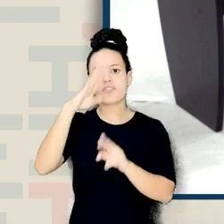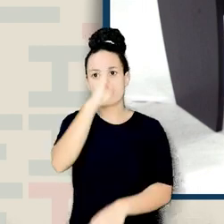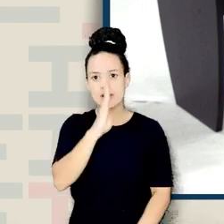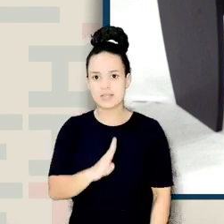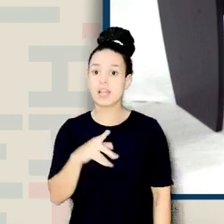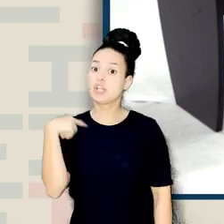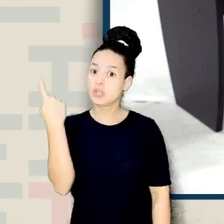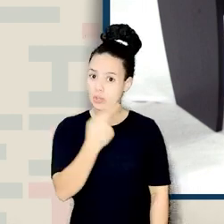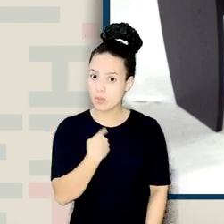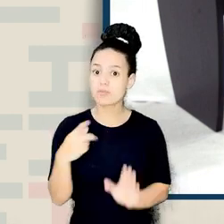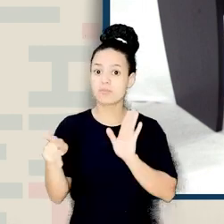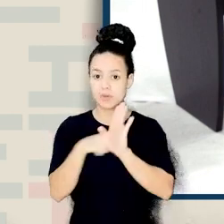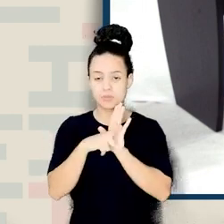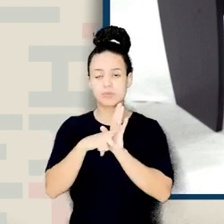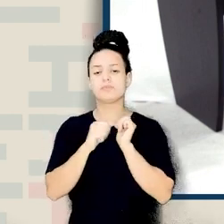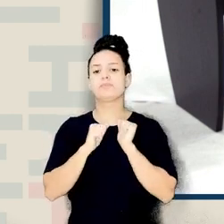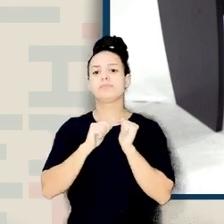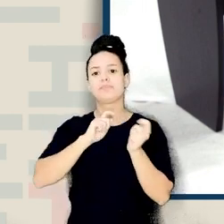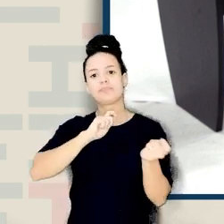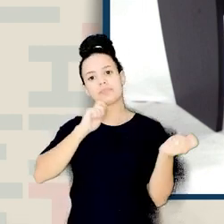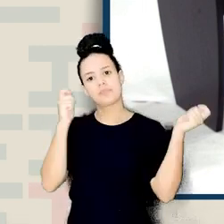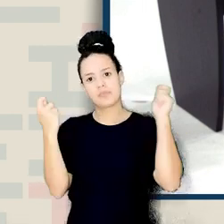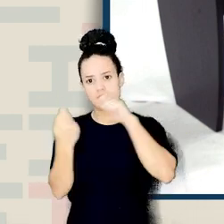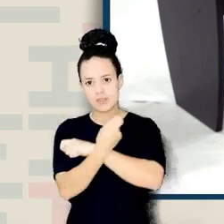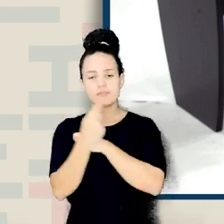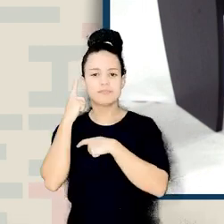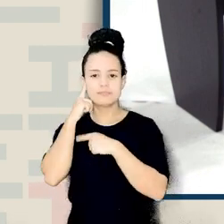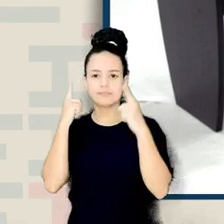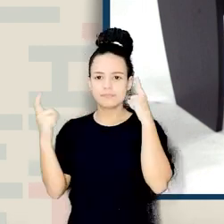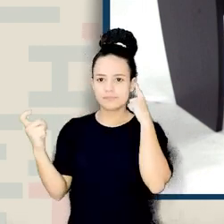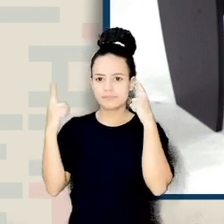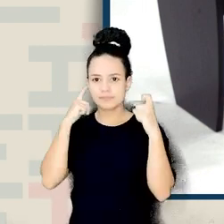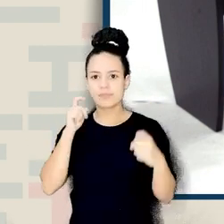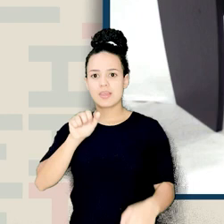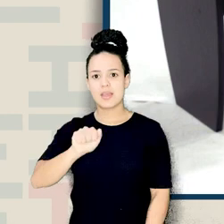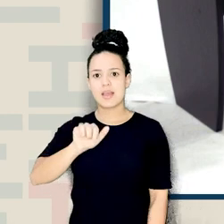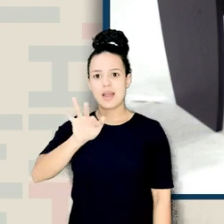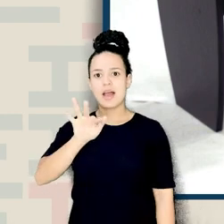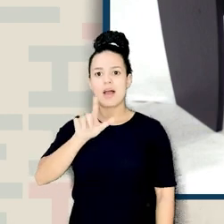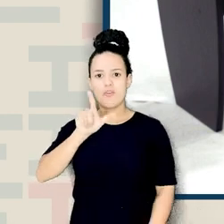nossa, e transferido ao som das alfaias.